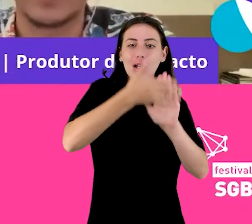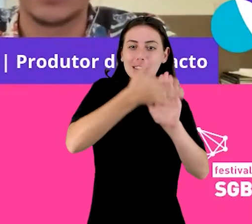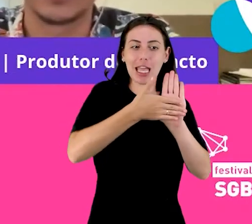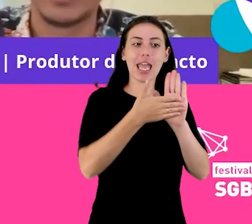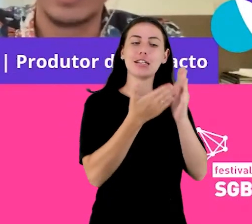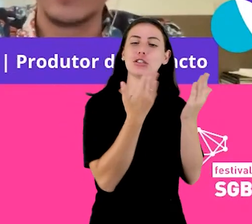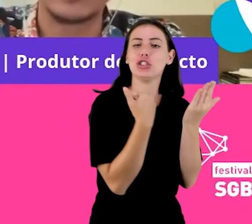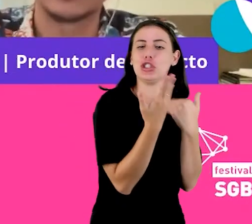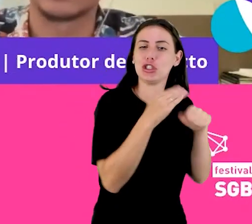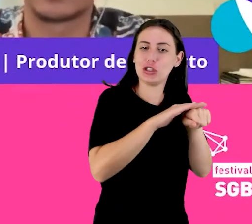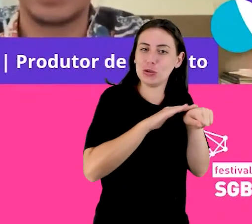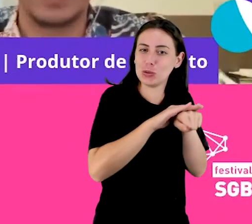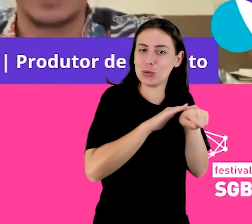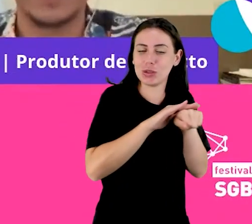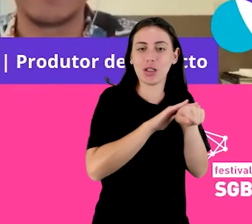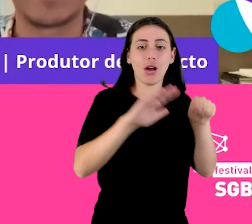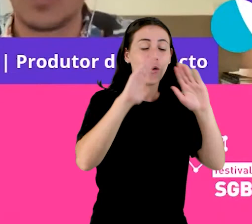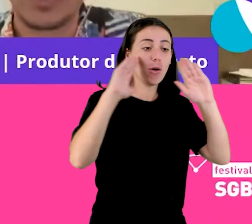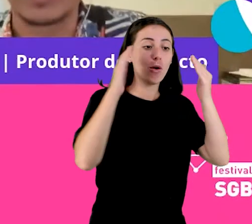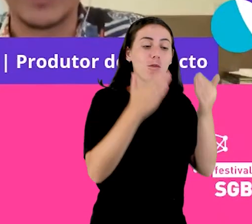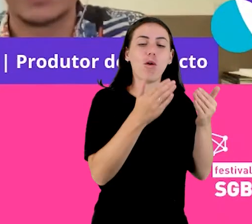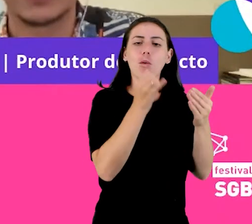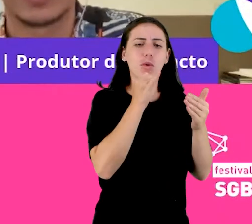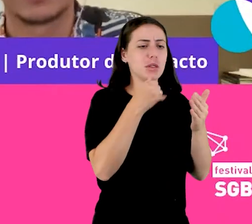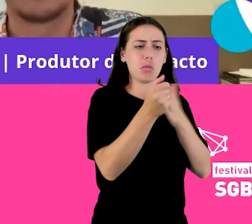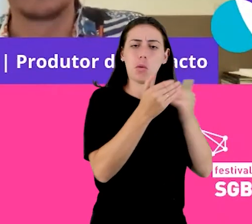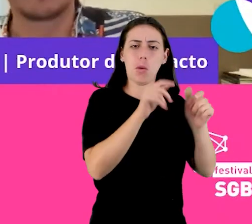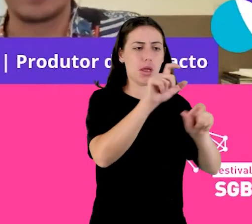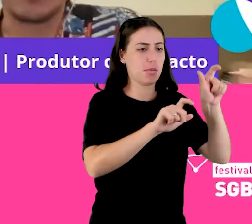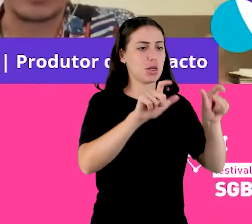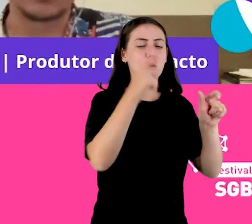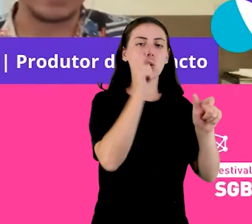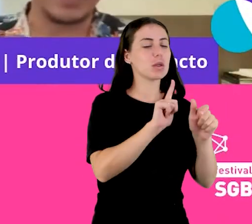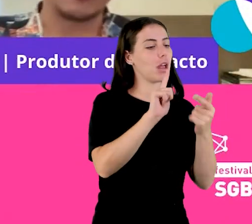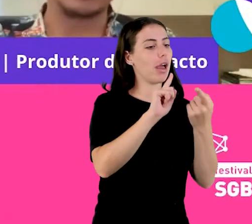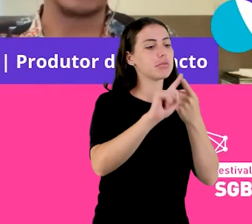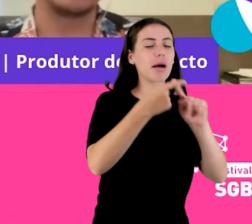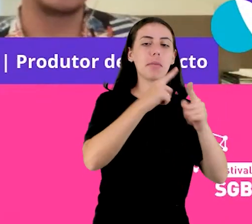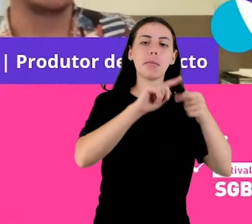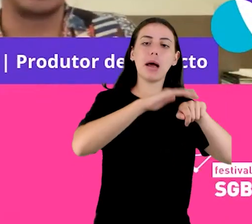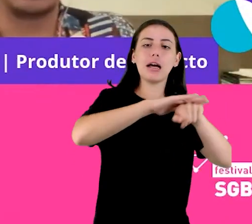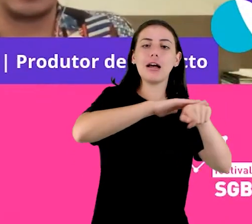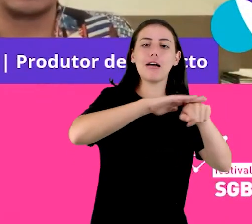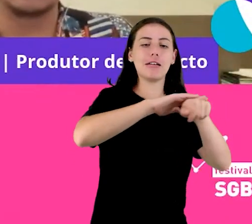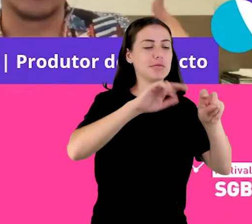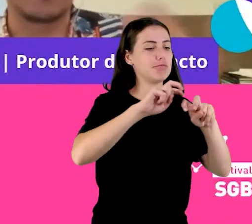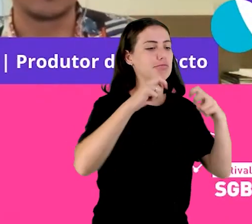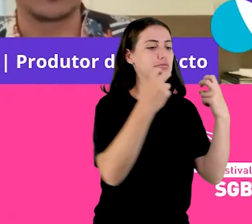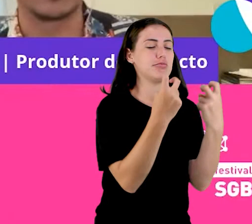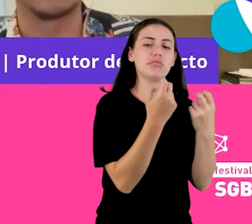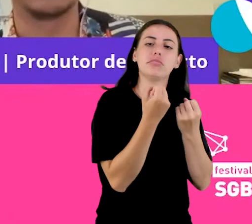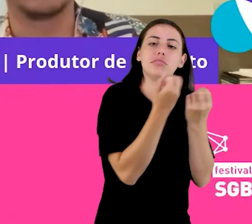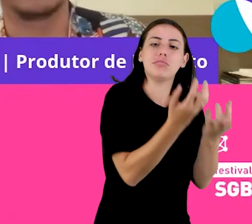conversas em diversos públicos e diferentes sessões. E uma coisa super legal que a gente está fazendo, que até atrasou um